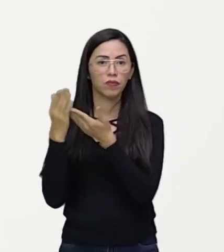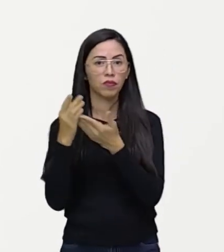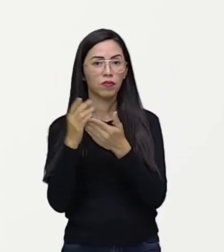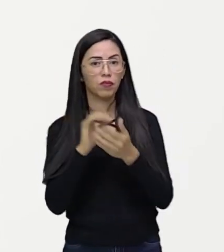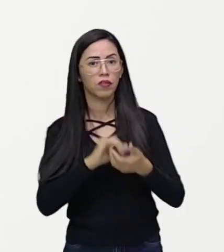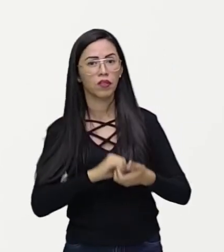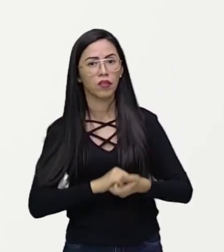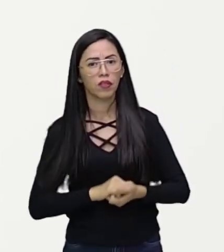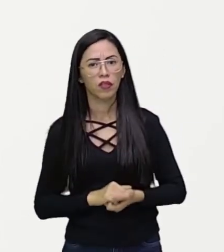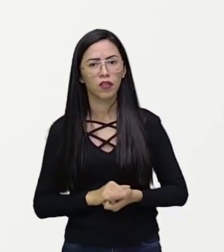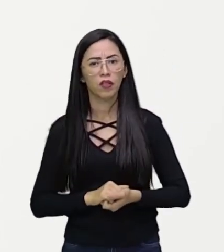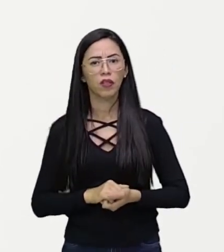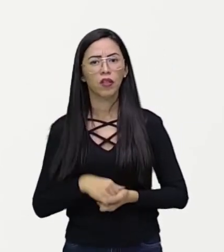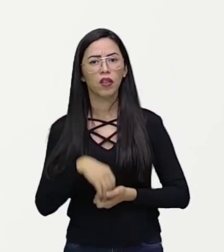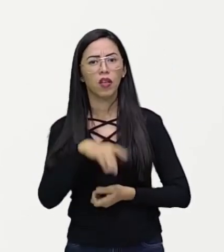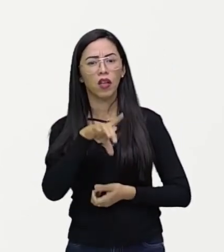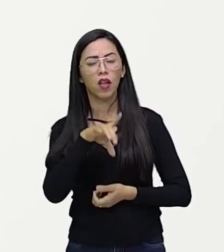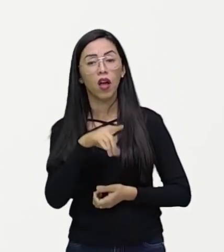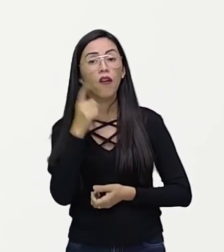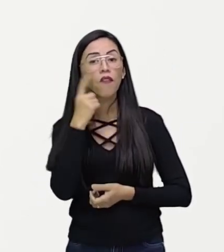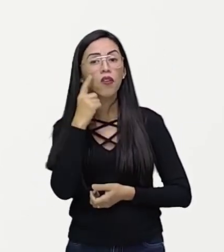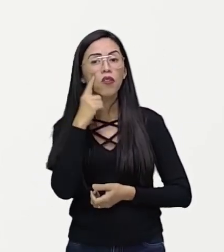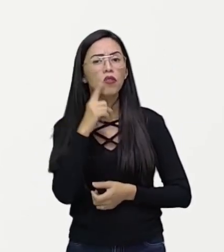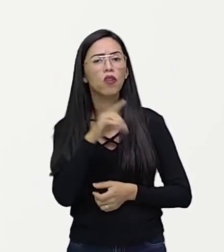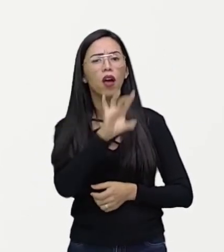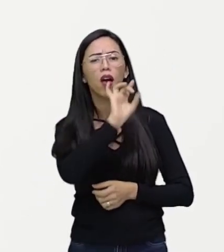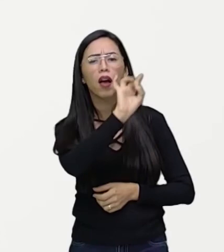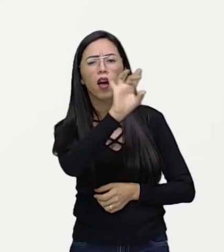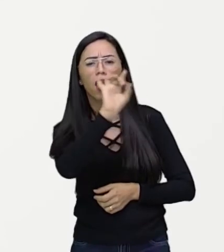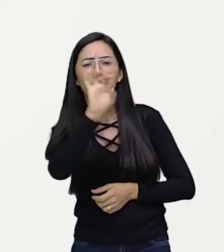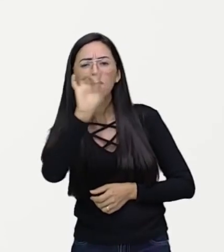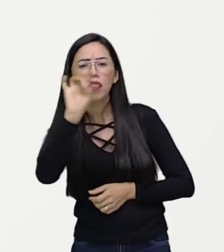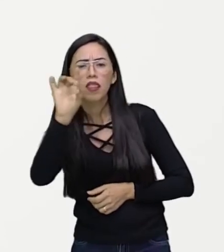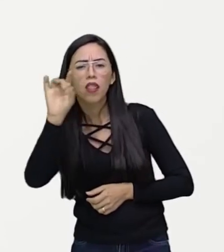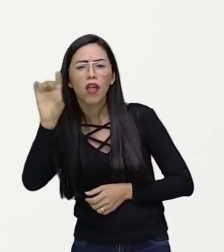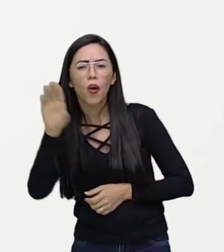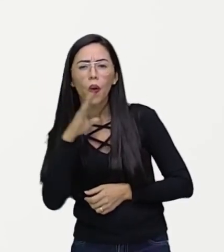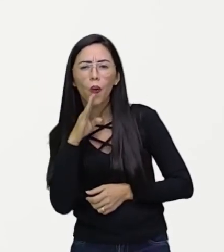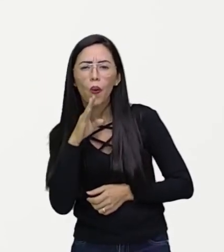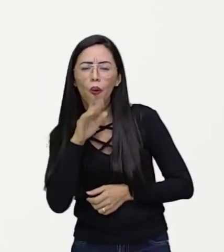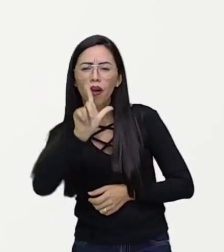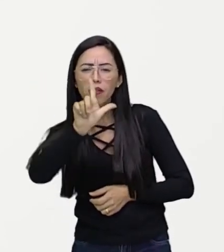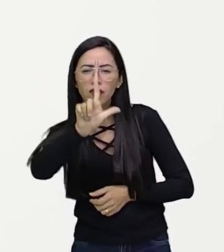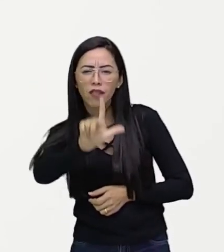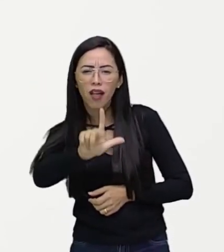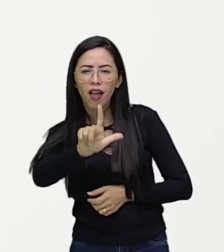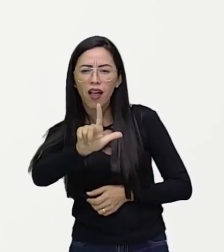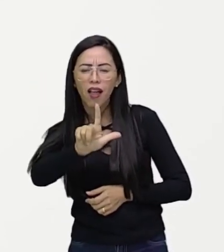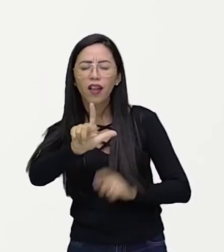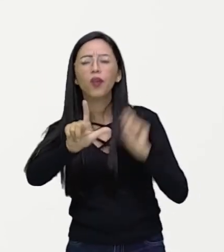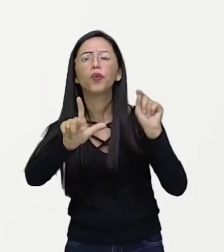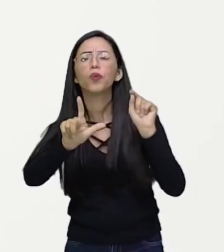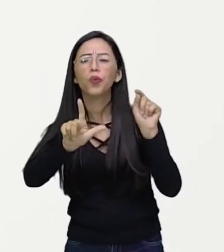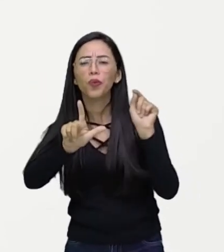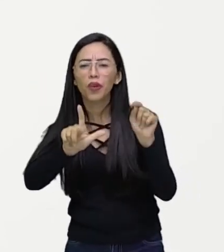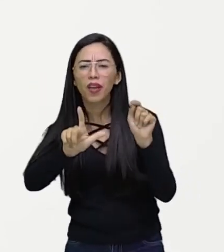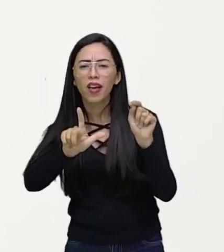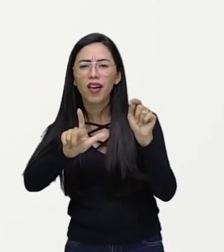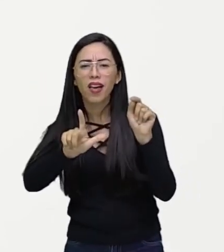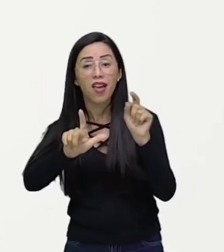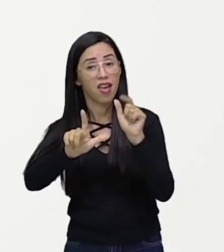hectolitro, decalitro, litro. Esse é conhecido, né, crianças? Esse é muito falado. Esse é o